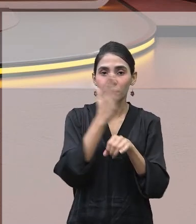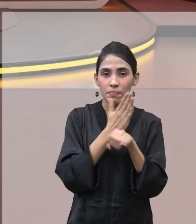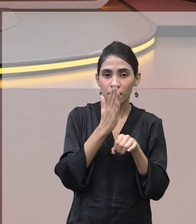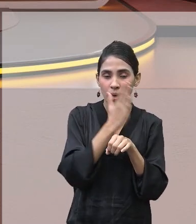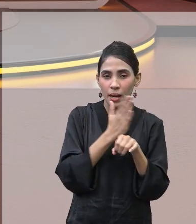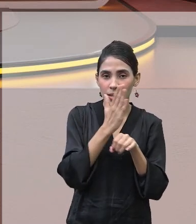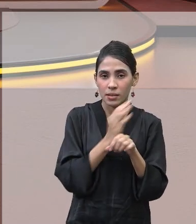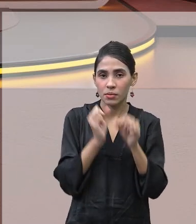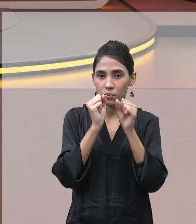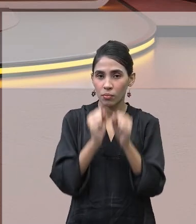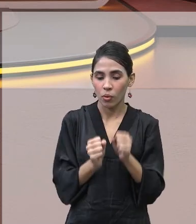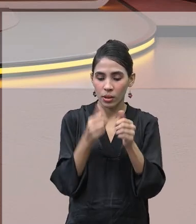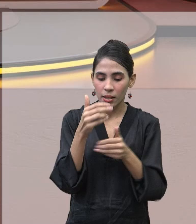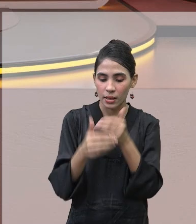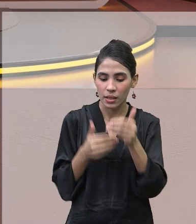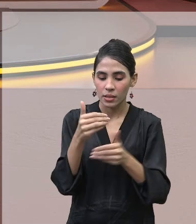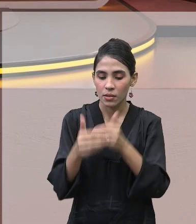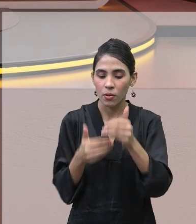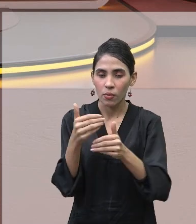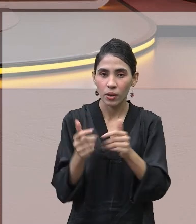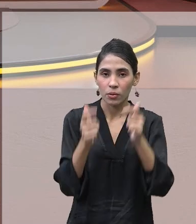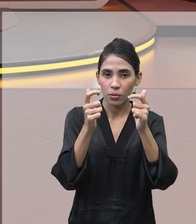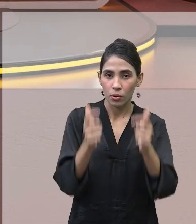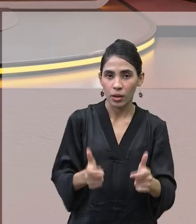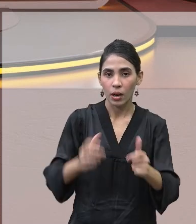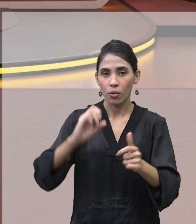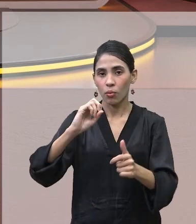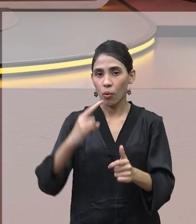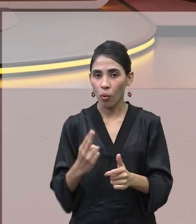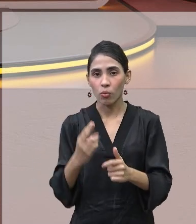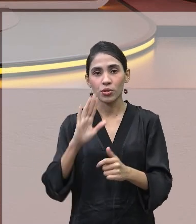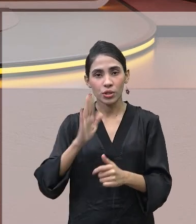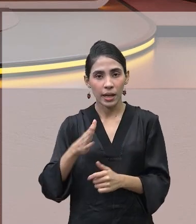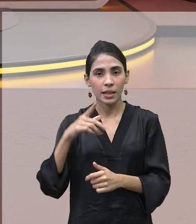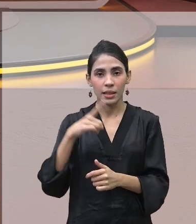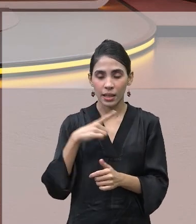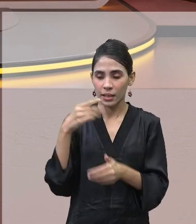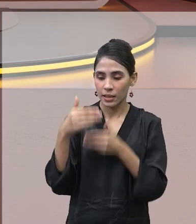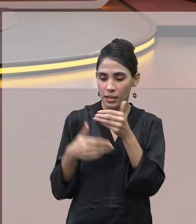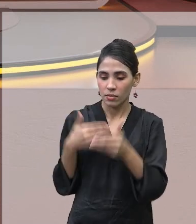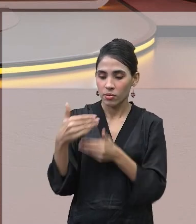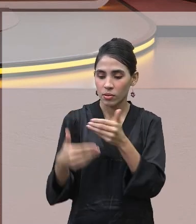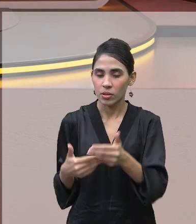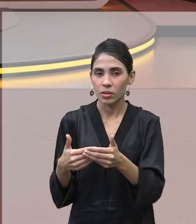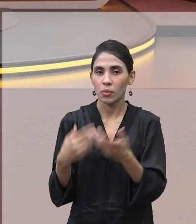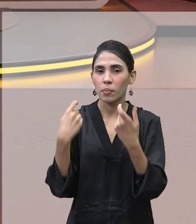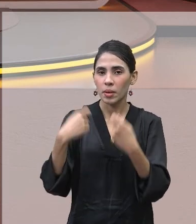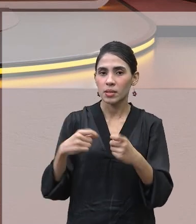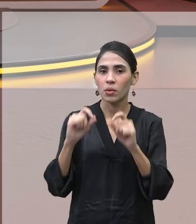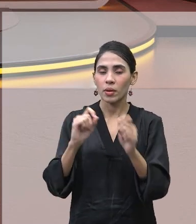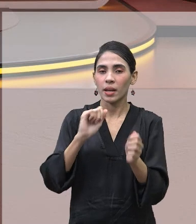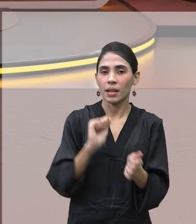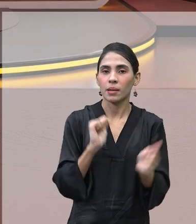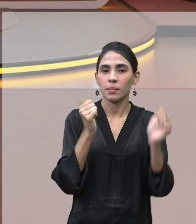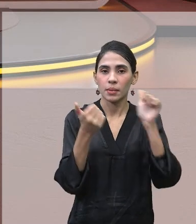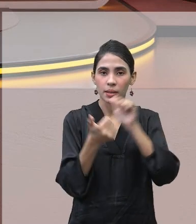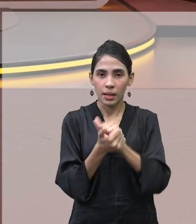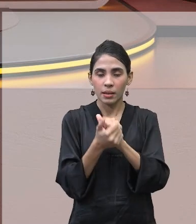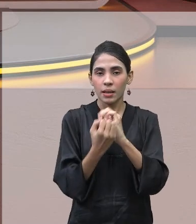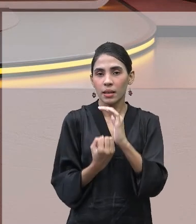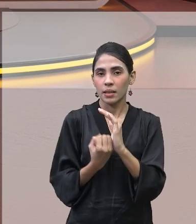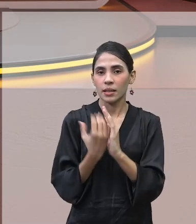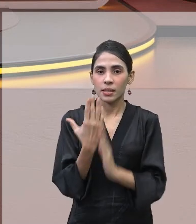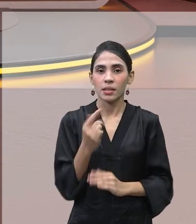que podem ser desenvolvidas ou que vêm sendo desenvolvidas e que precisam só se ajustar à